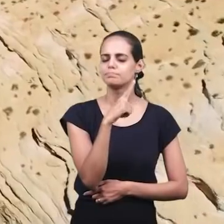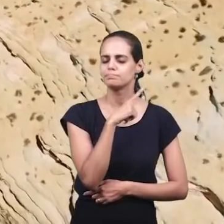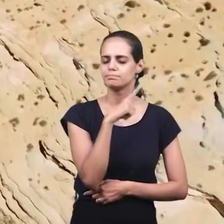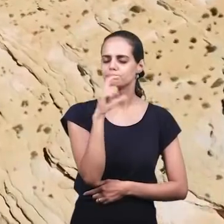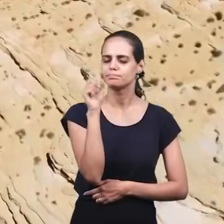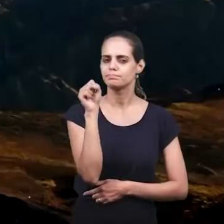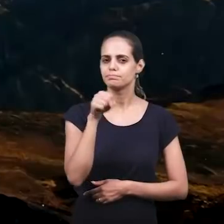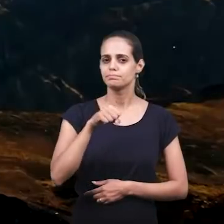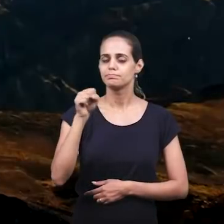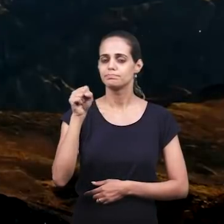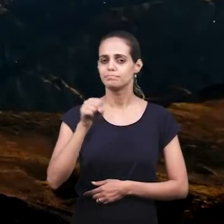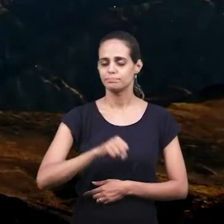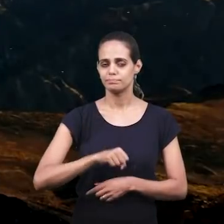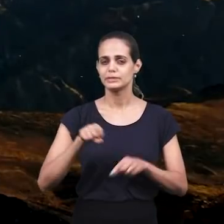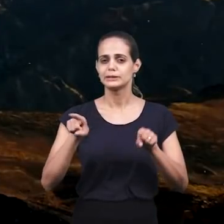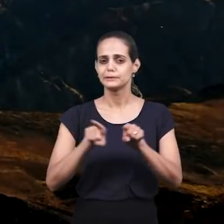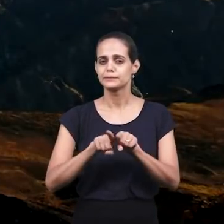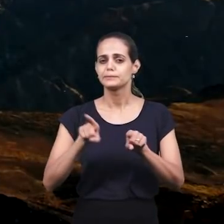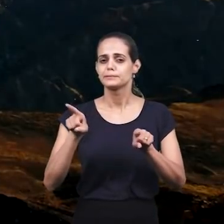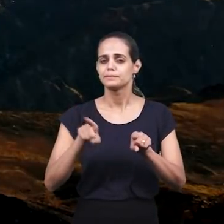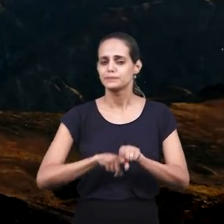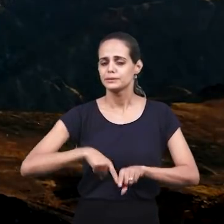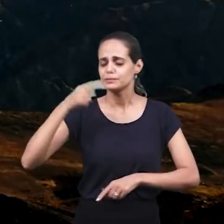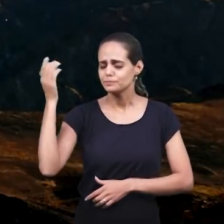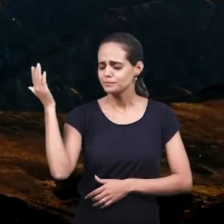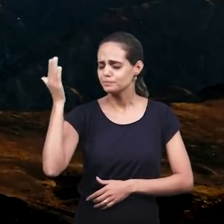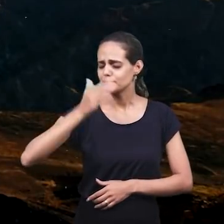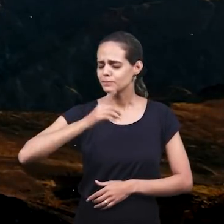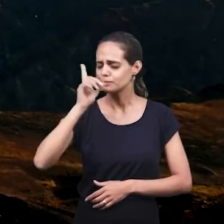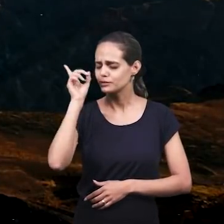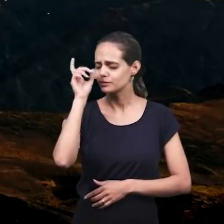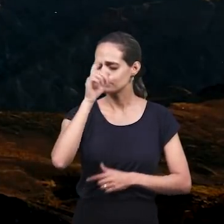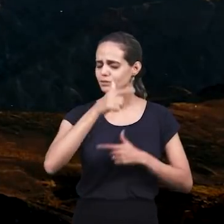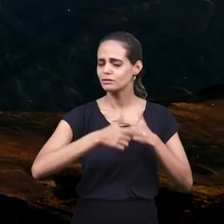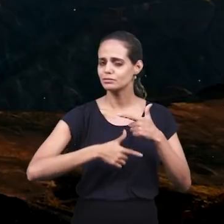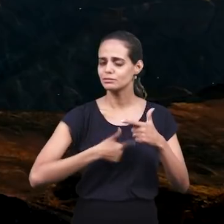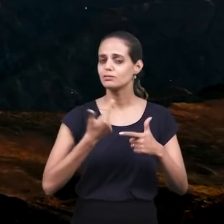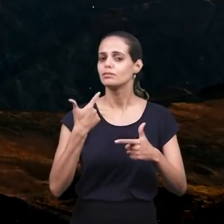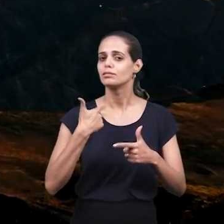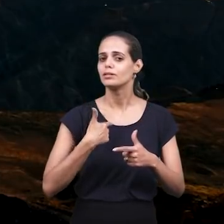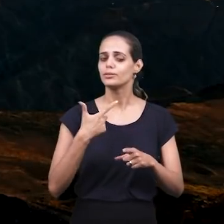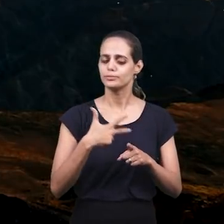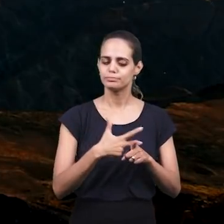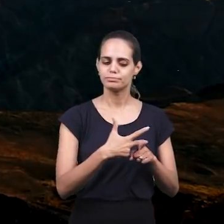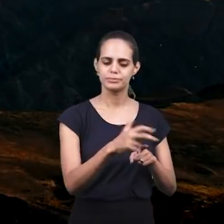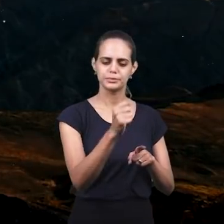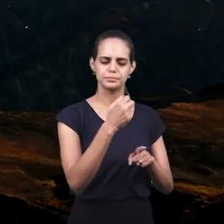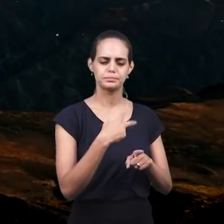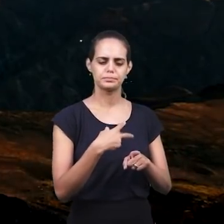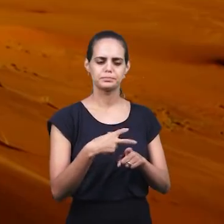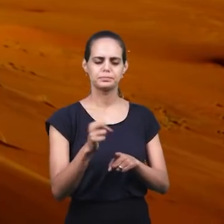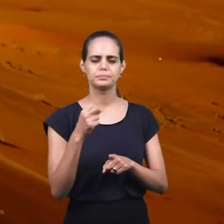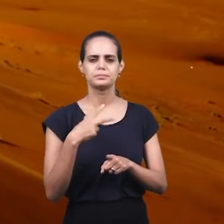e muitas lutas eu terei de vencer,